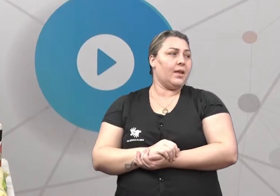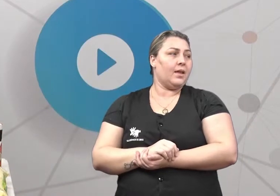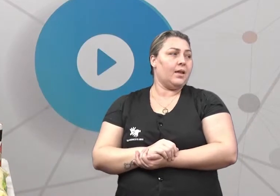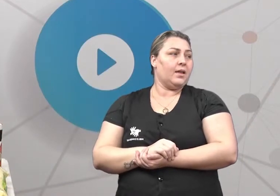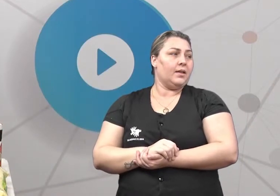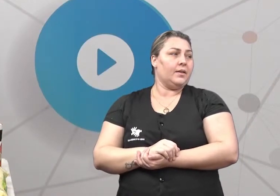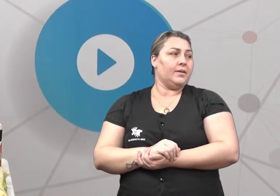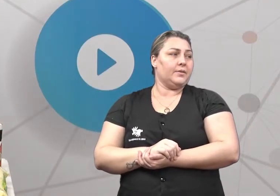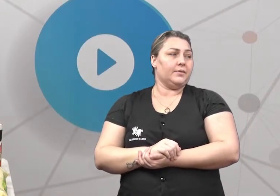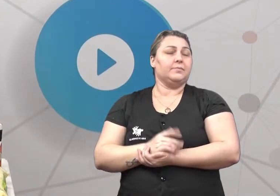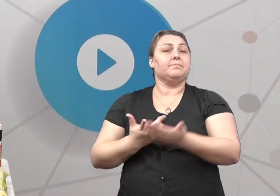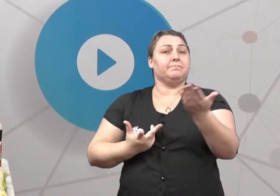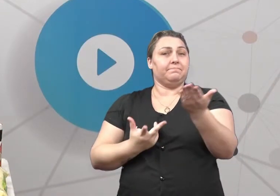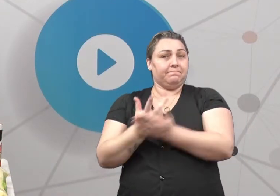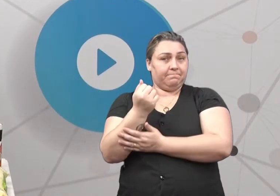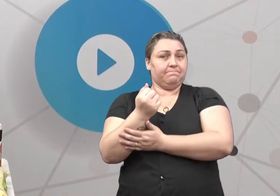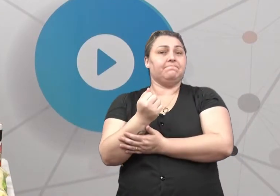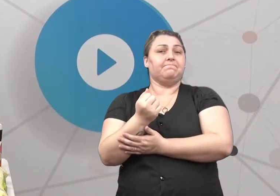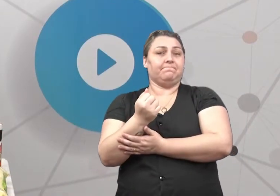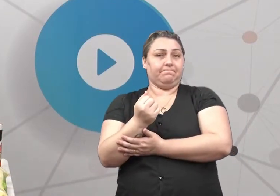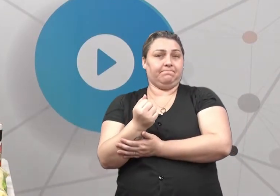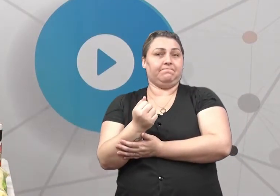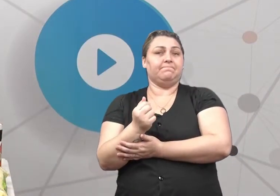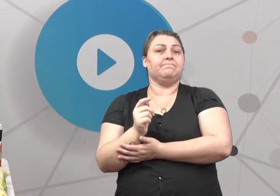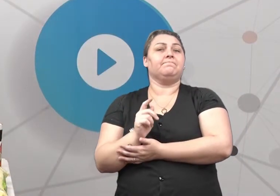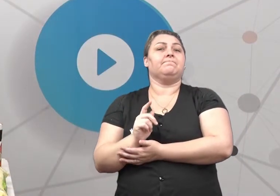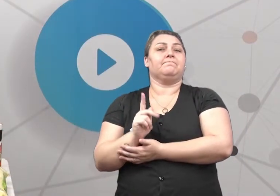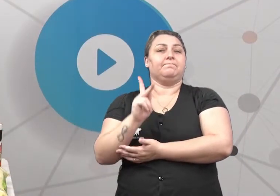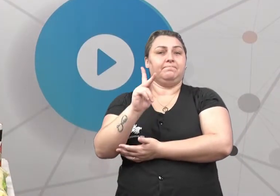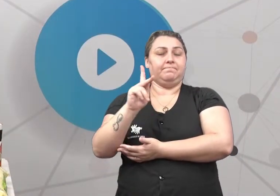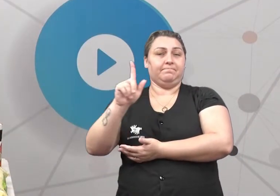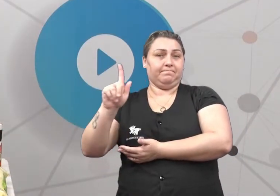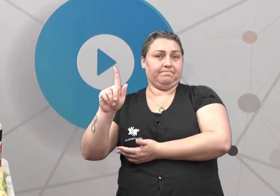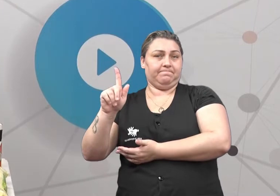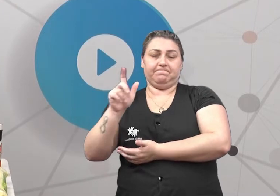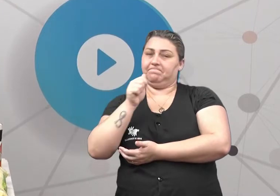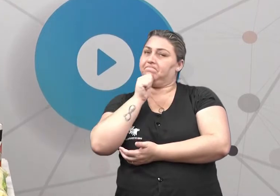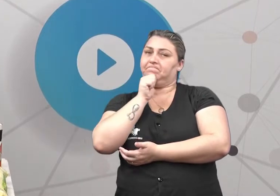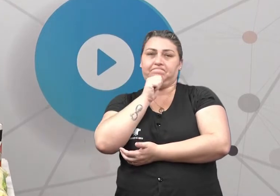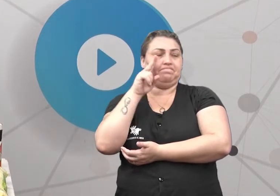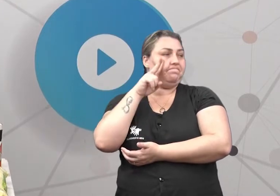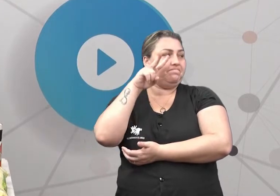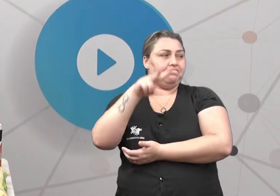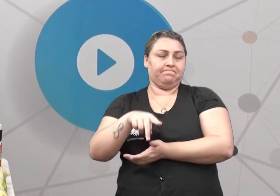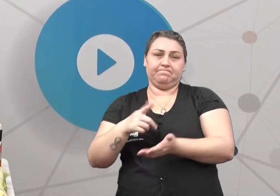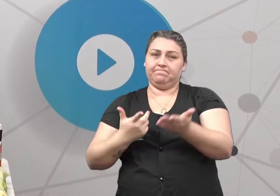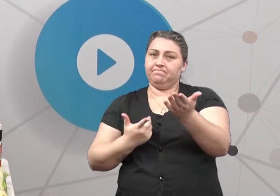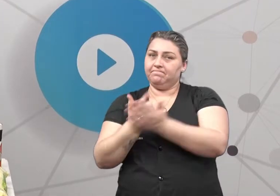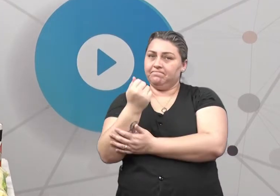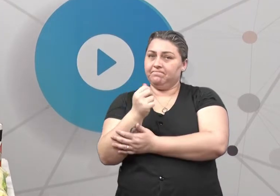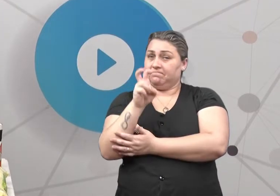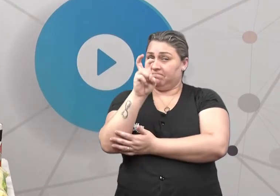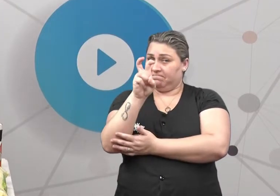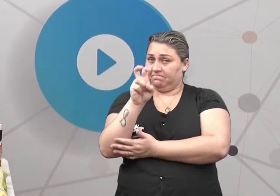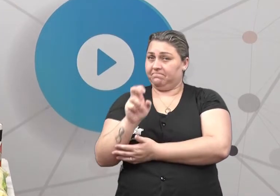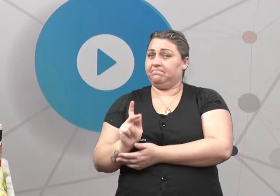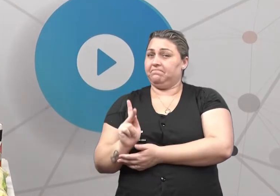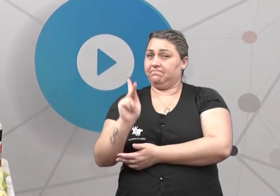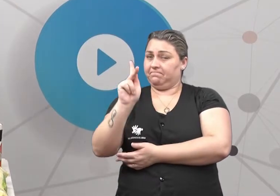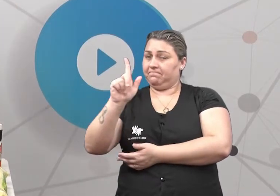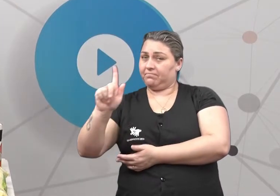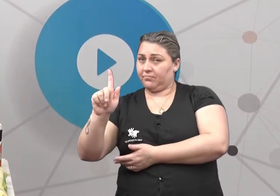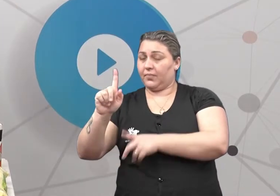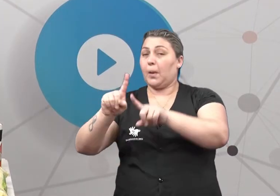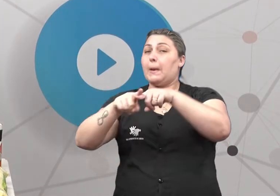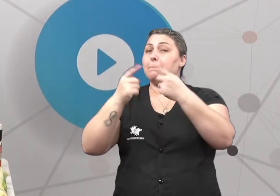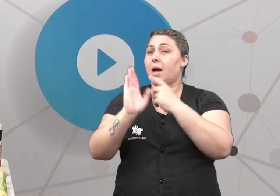também o arroz que a gente compra por quilo, né? Eu ainda não vi a gente comprar feijão de 5 quilos, né? Mas